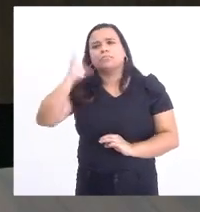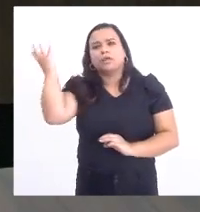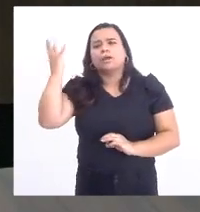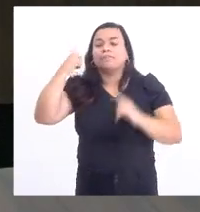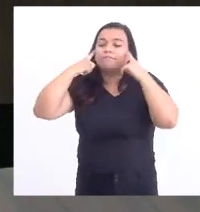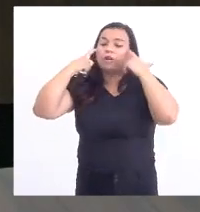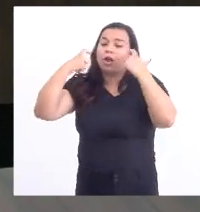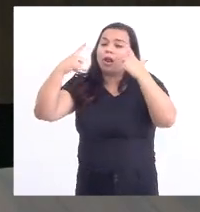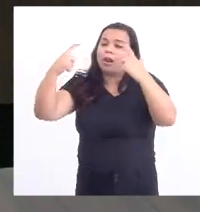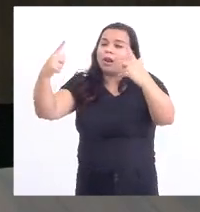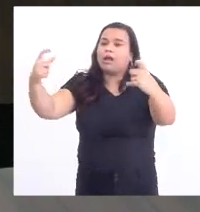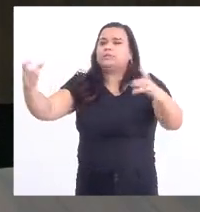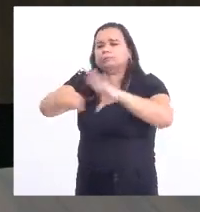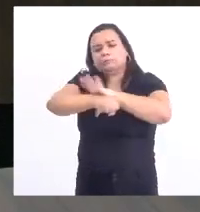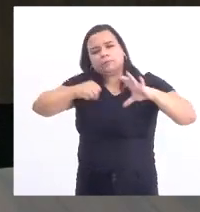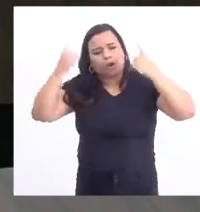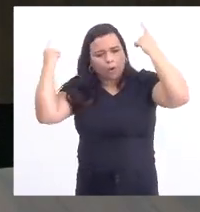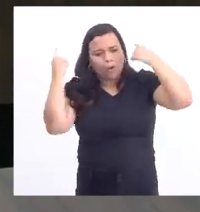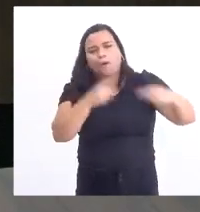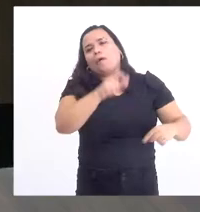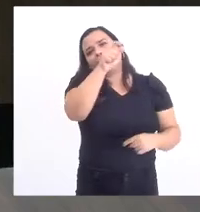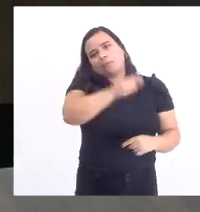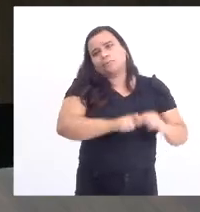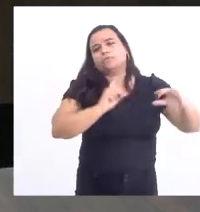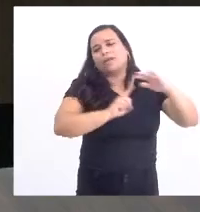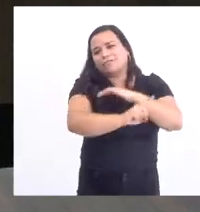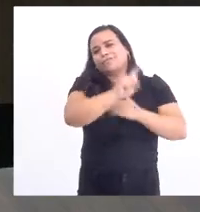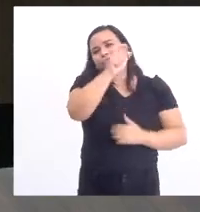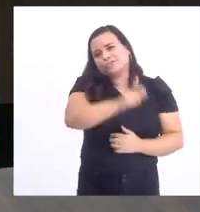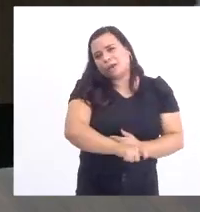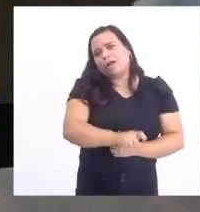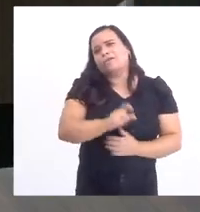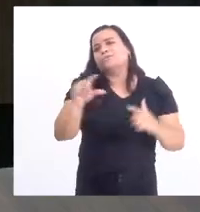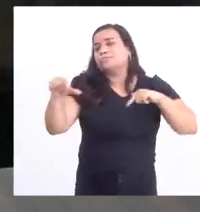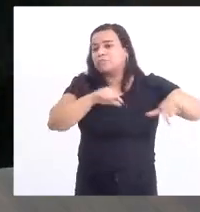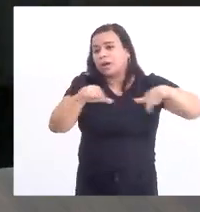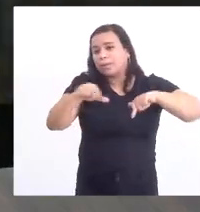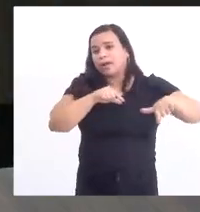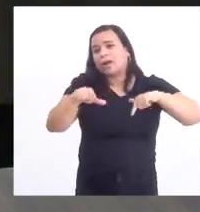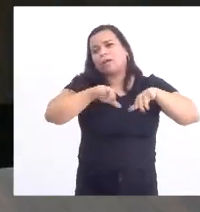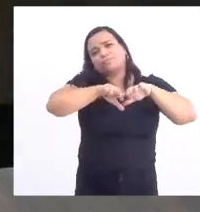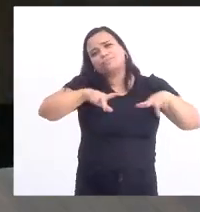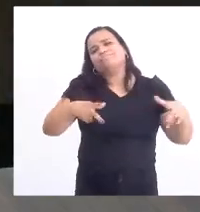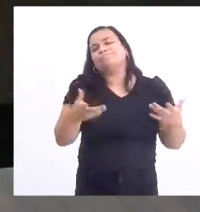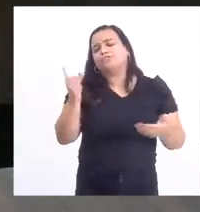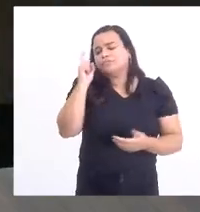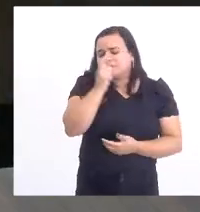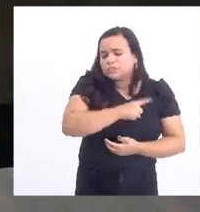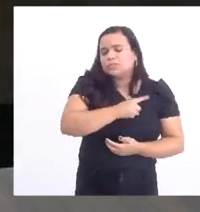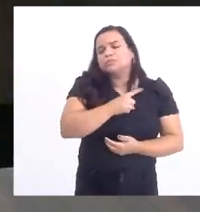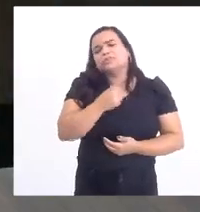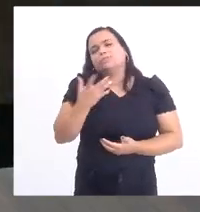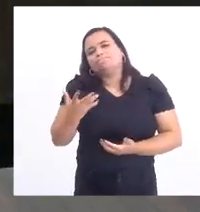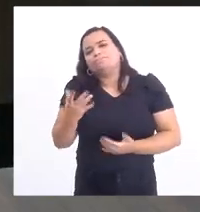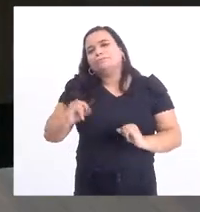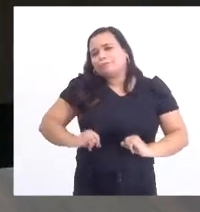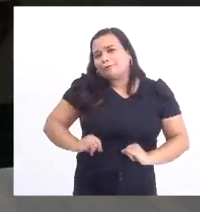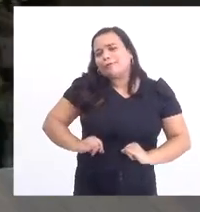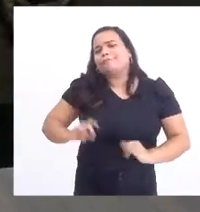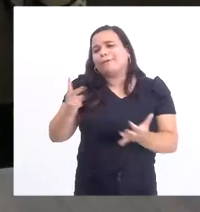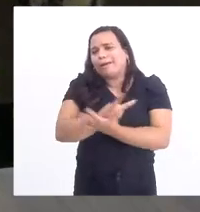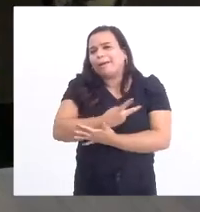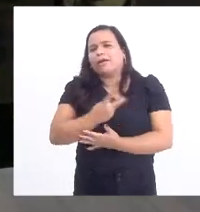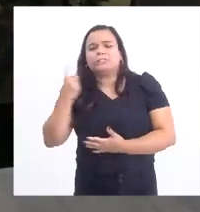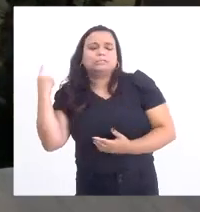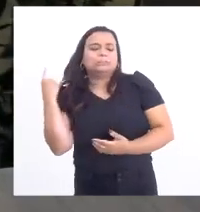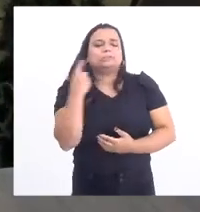brutal contra um refugiado aqui no estado do Rio de Janeiro, que trabalhava em condições precárias e que foi, né, violentado